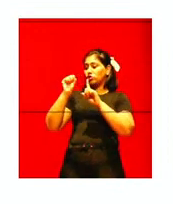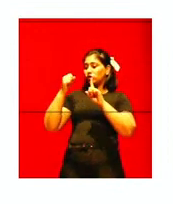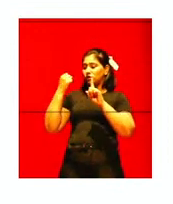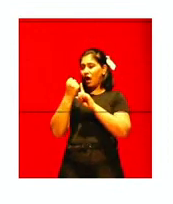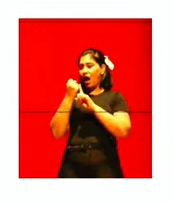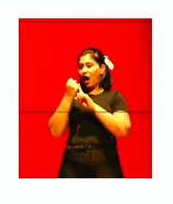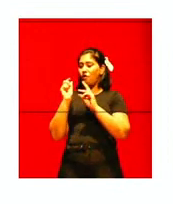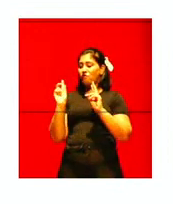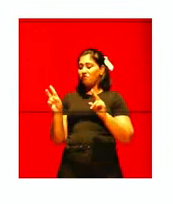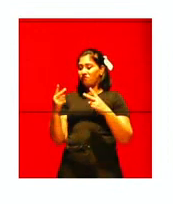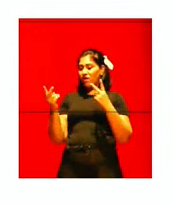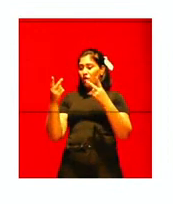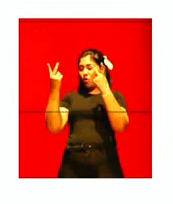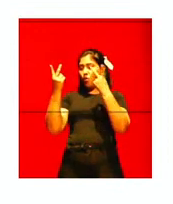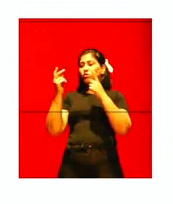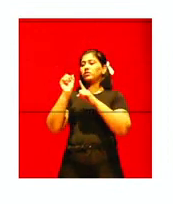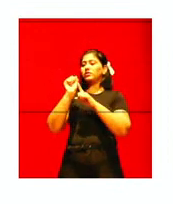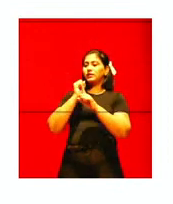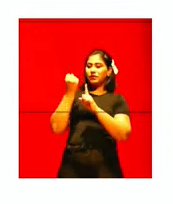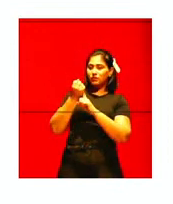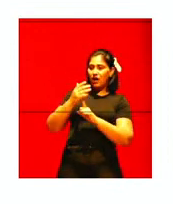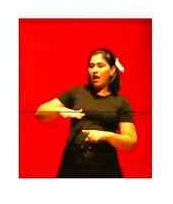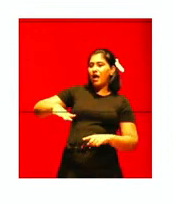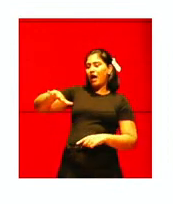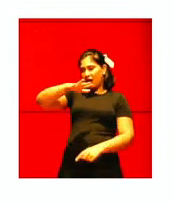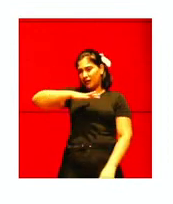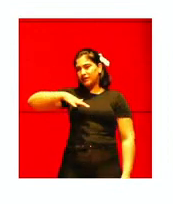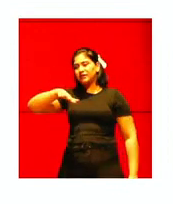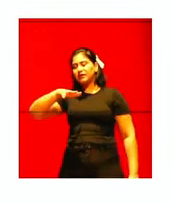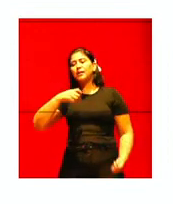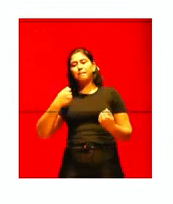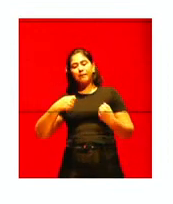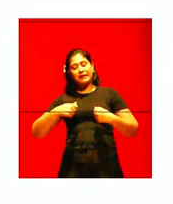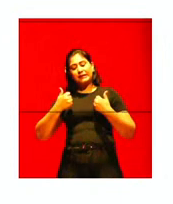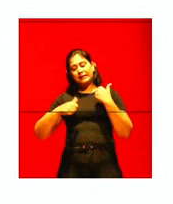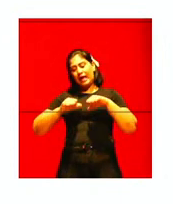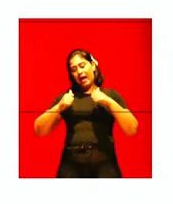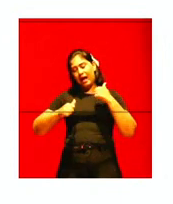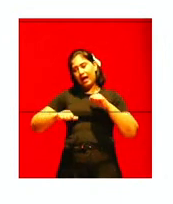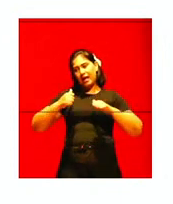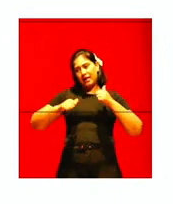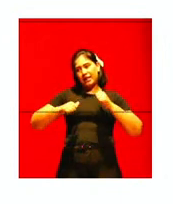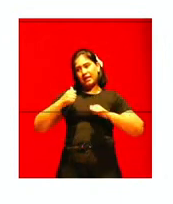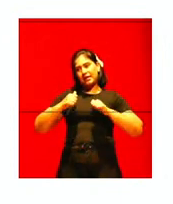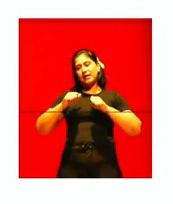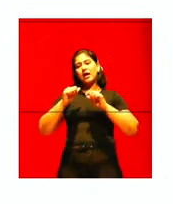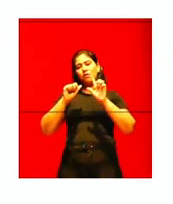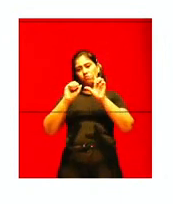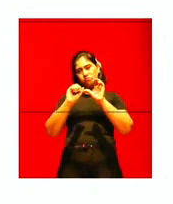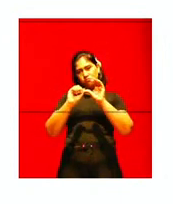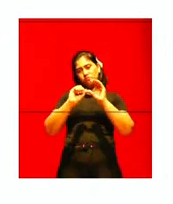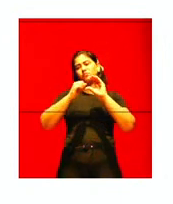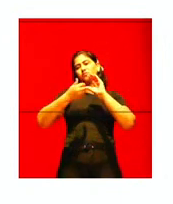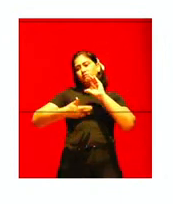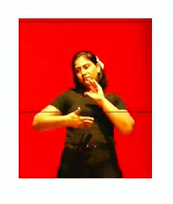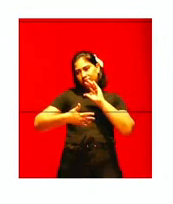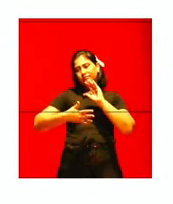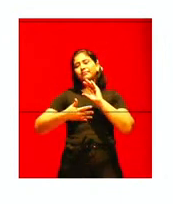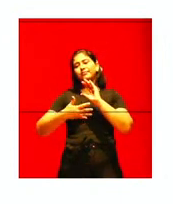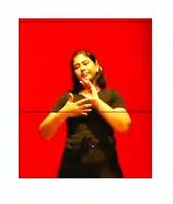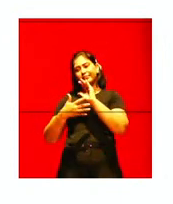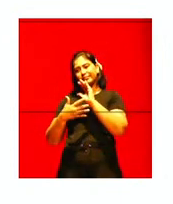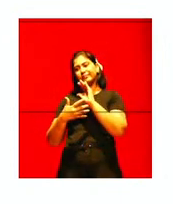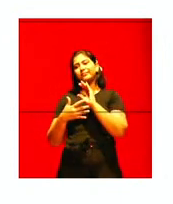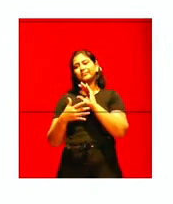de valores da sociedade conduz a uma avaliação distinta das características